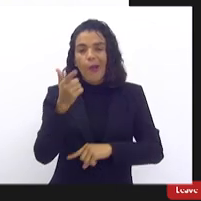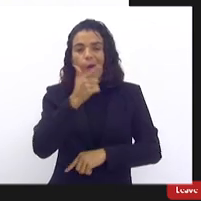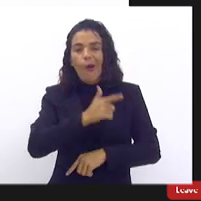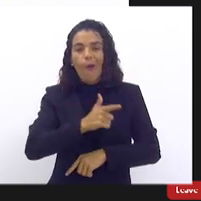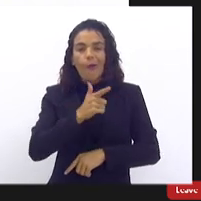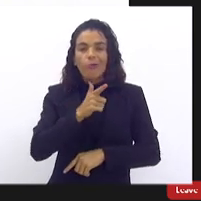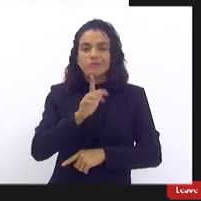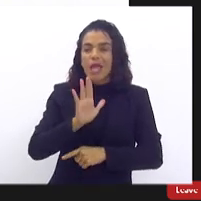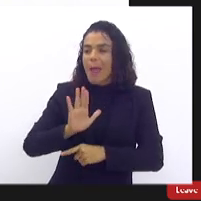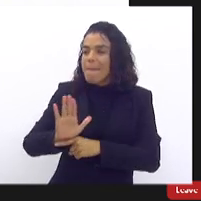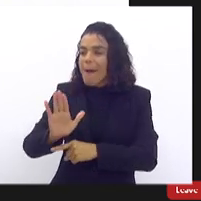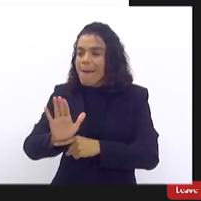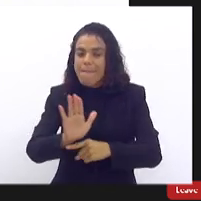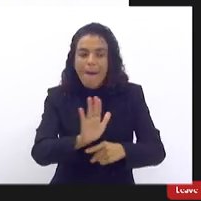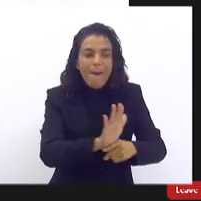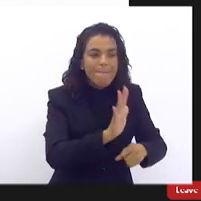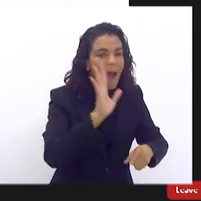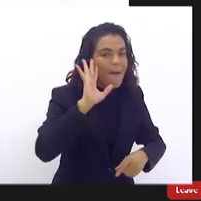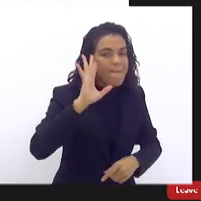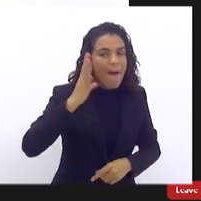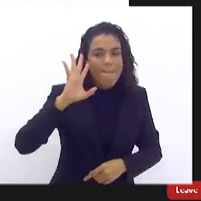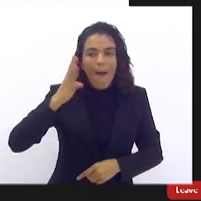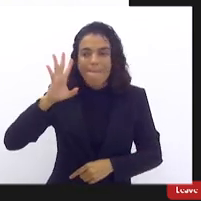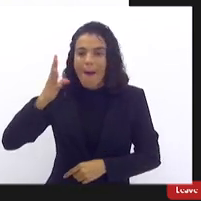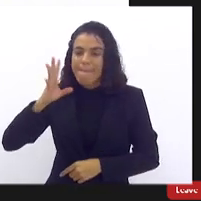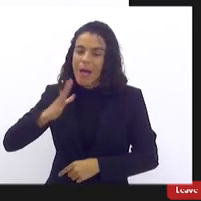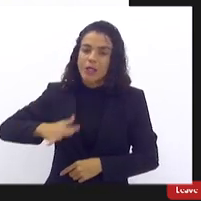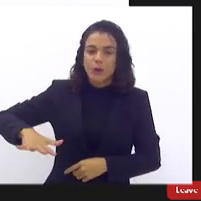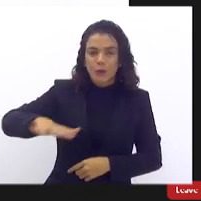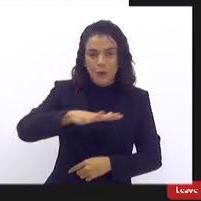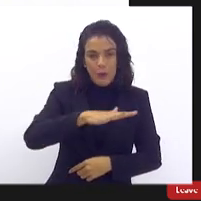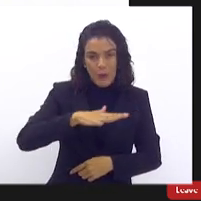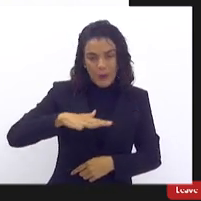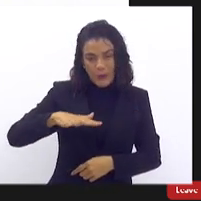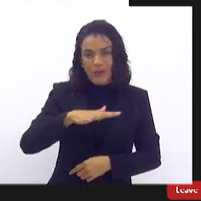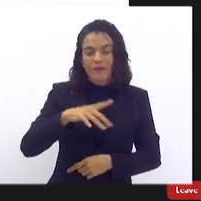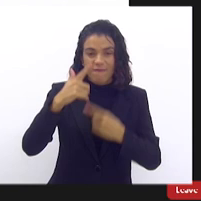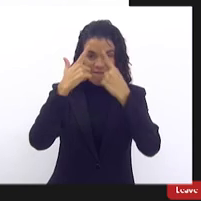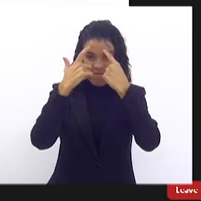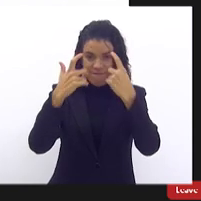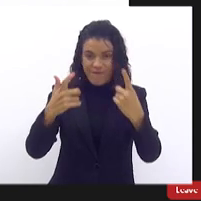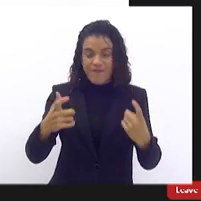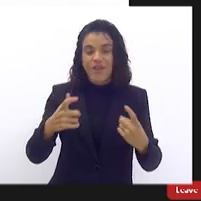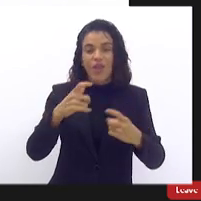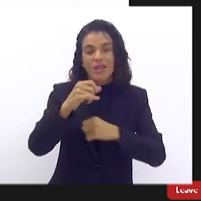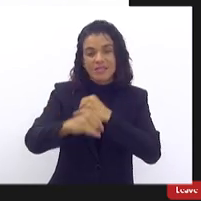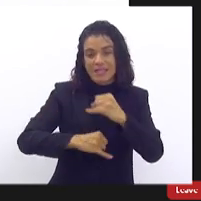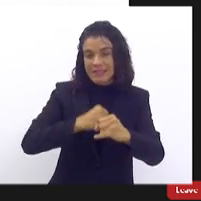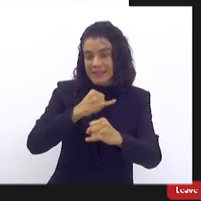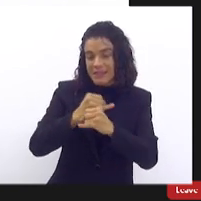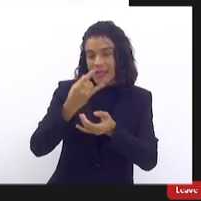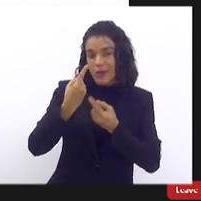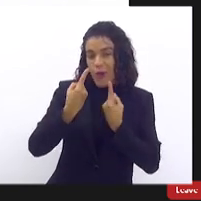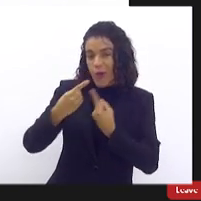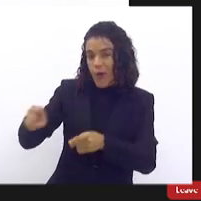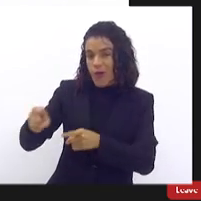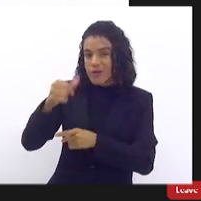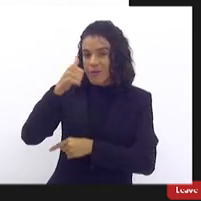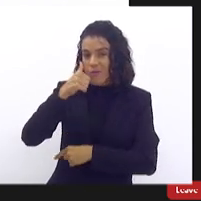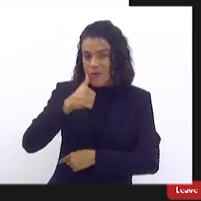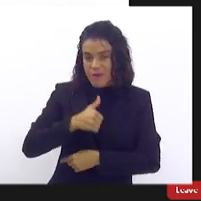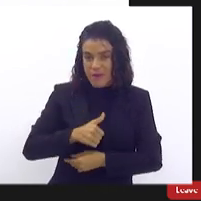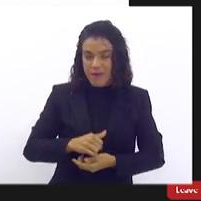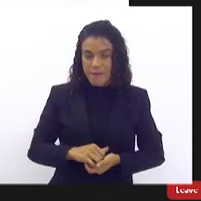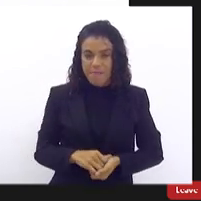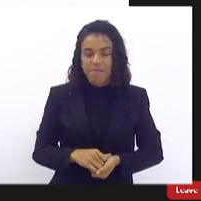dar conta da complexidade dessa situação da violência cibernética contra mulheres, né? E aí